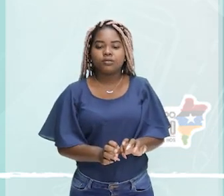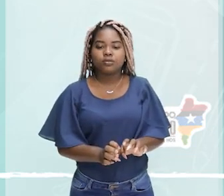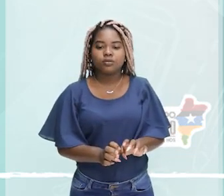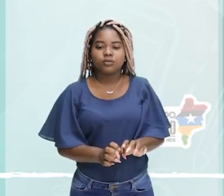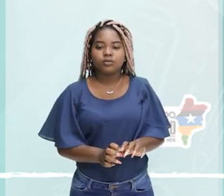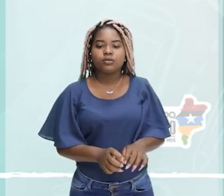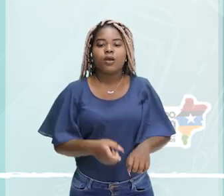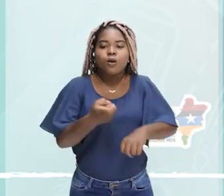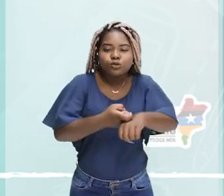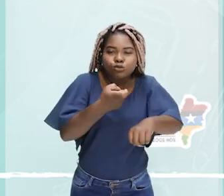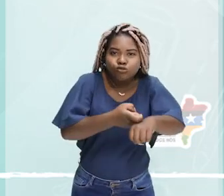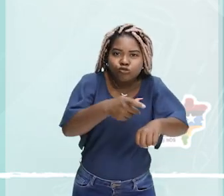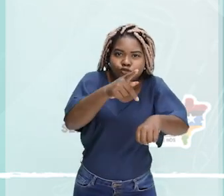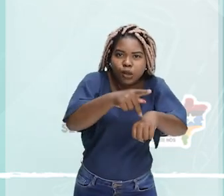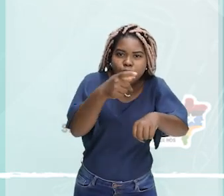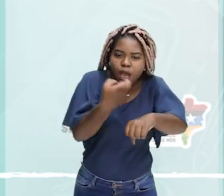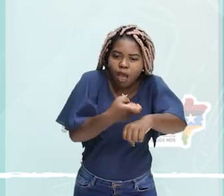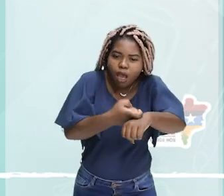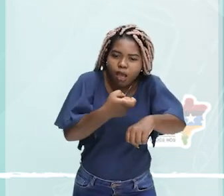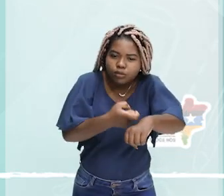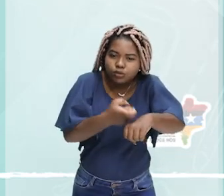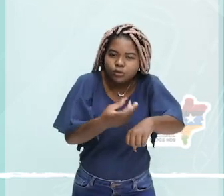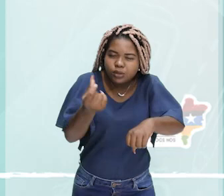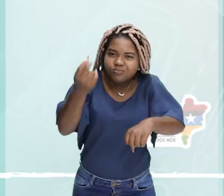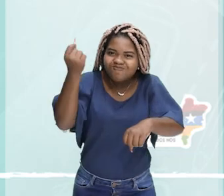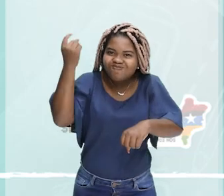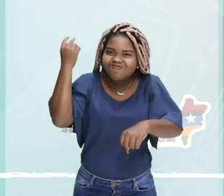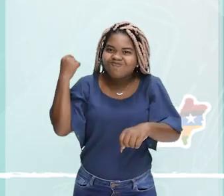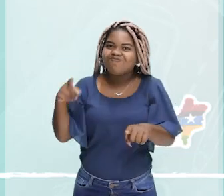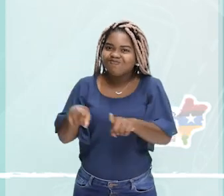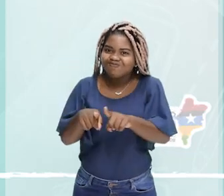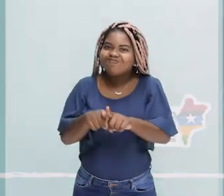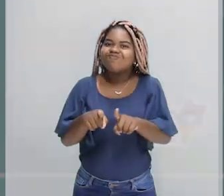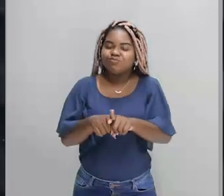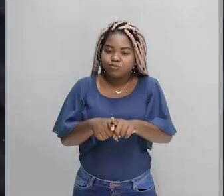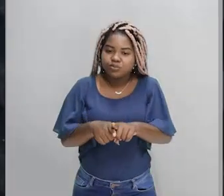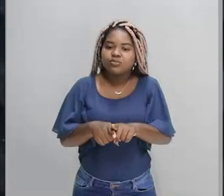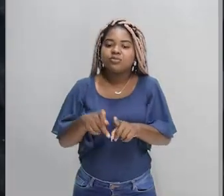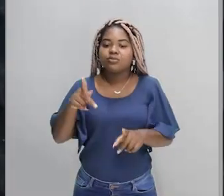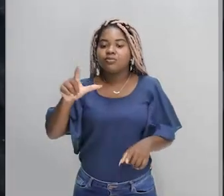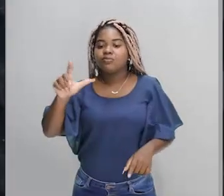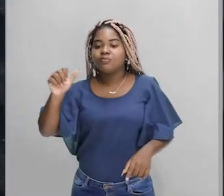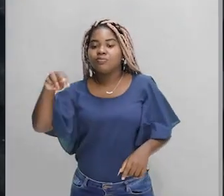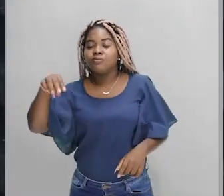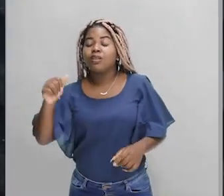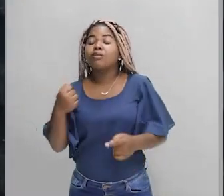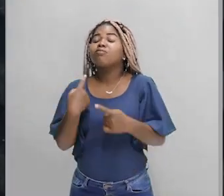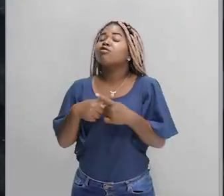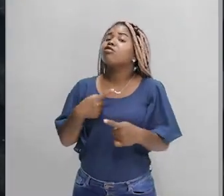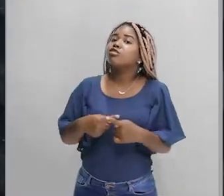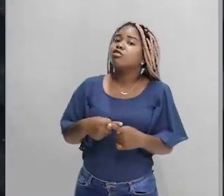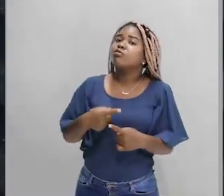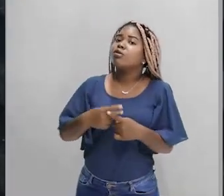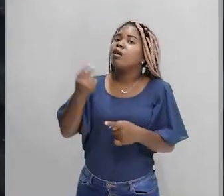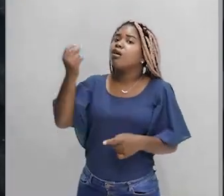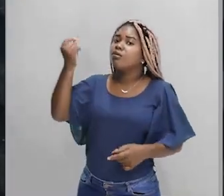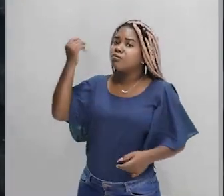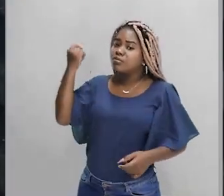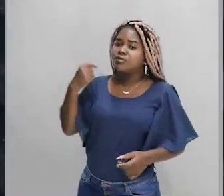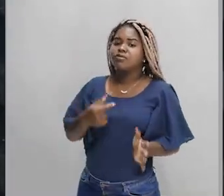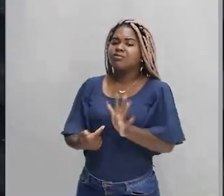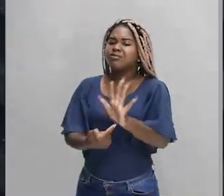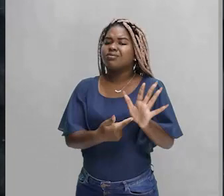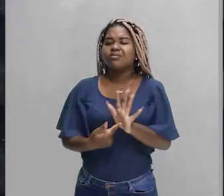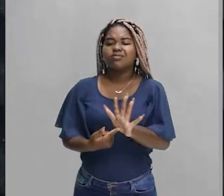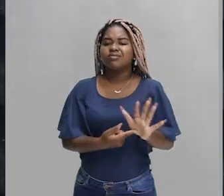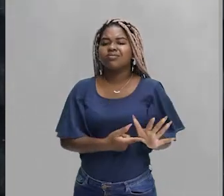relativamente plana. Firme porque é mais antiga, já se consolidou, e plana porque, como é mais antiga, ela já foi exposta aos agentes do clima